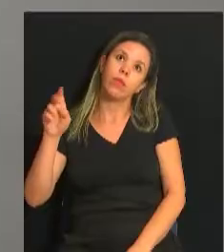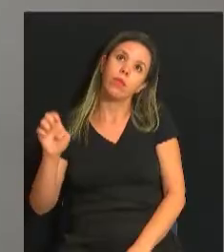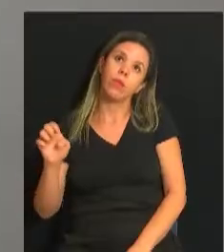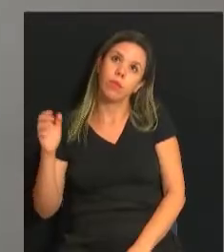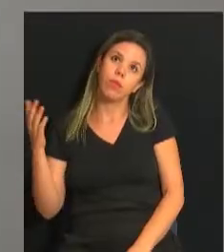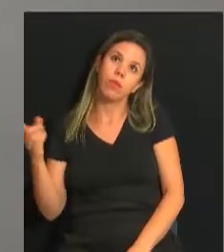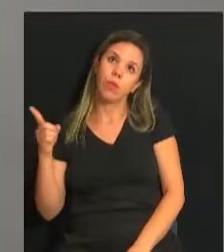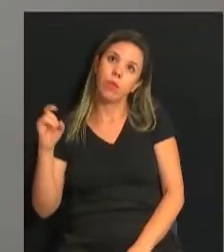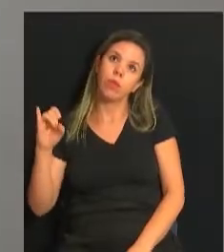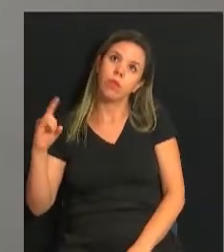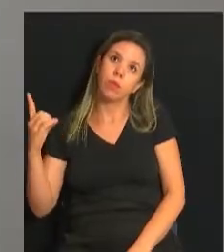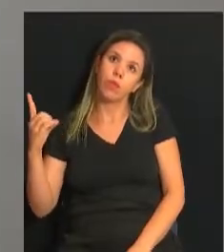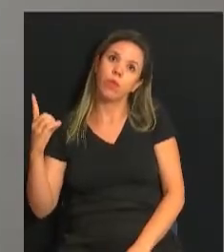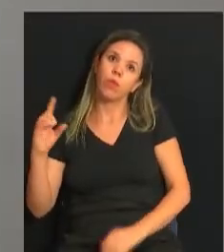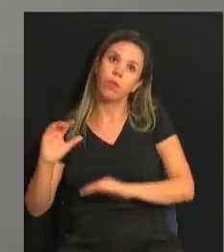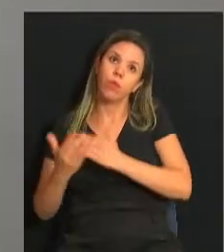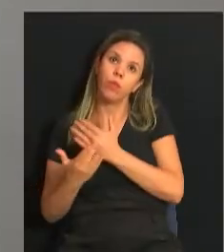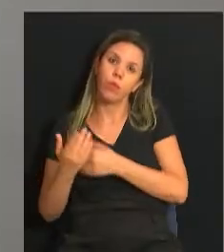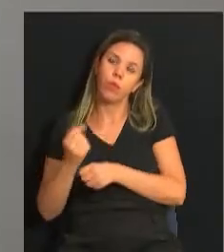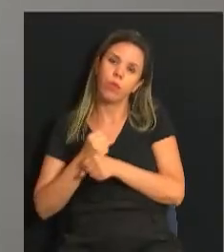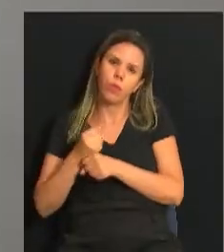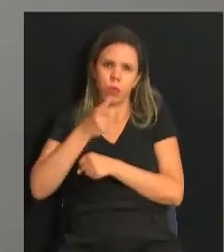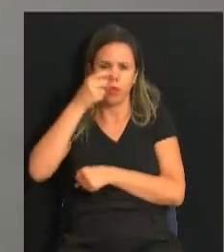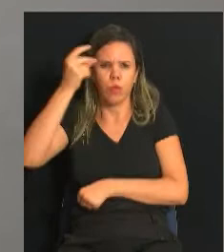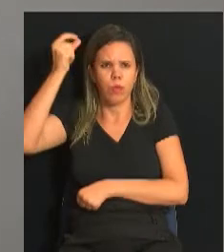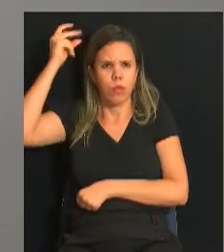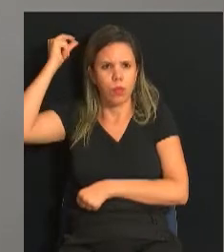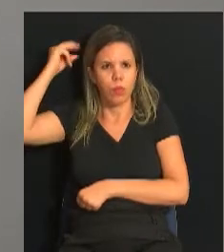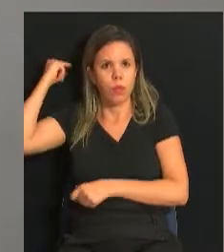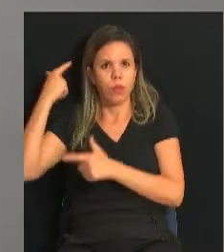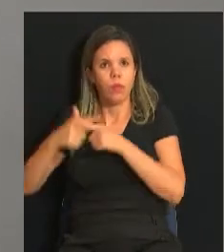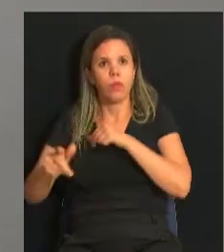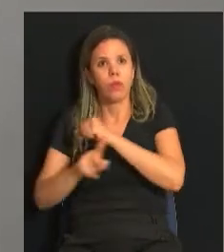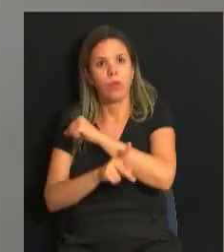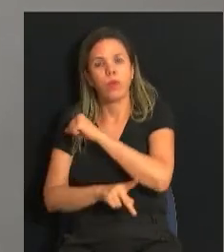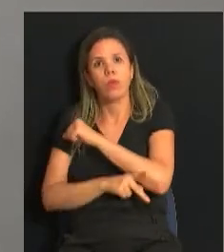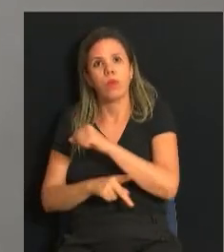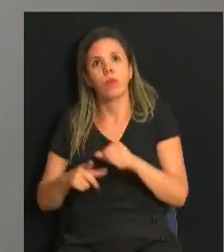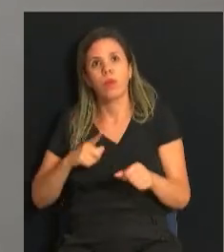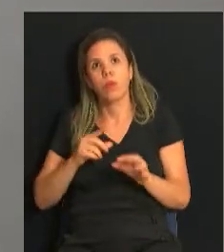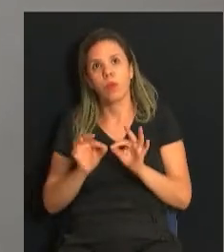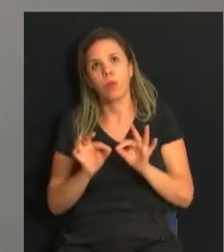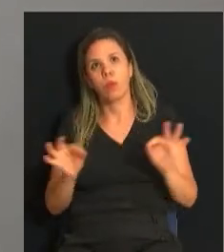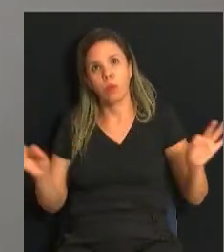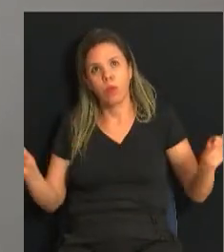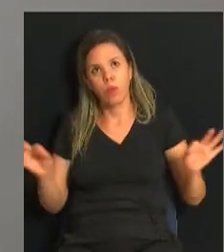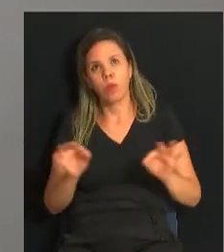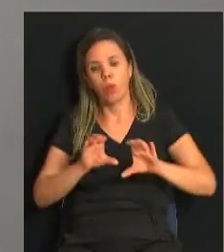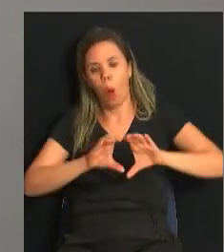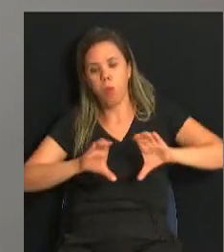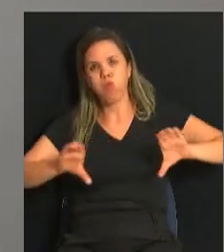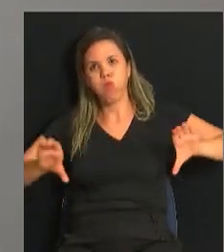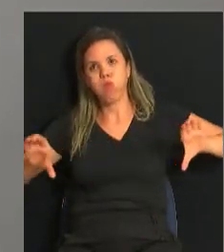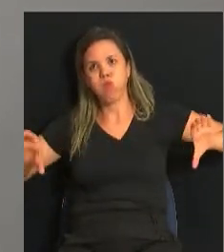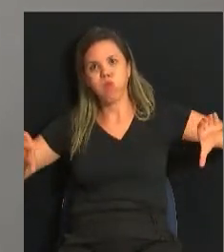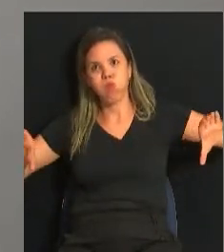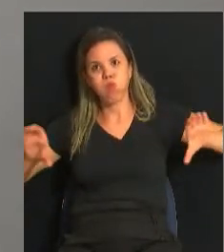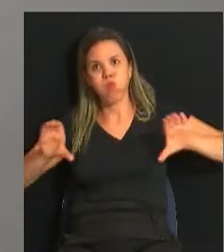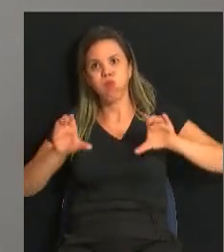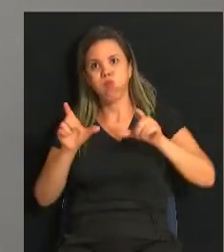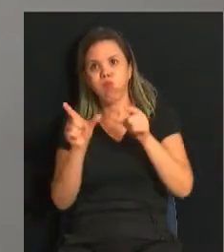já vi esse problema muitos anos tá é a ponte ela tem o diâmetro das populações Muito pequenas